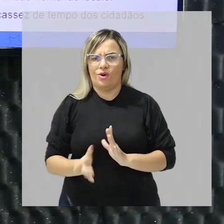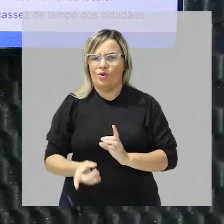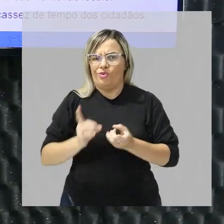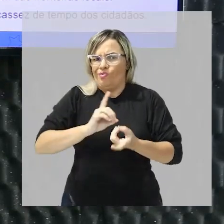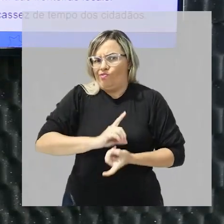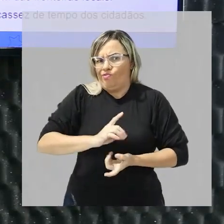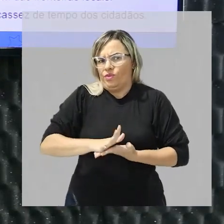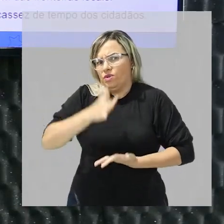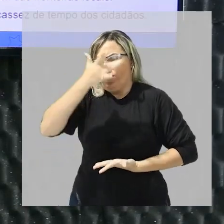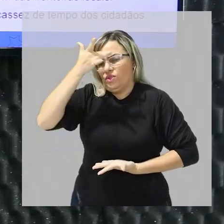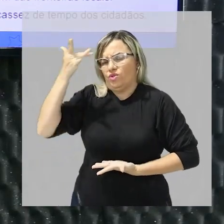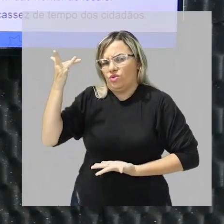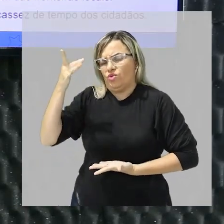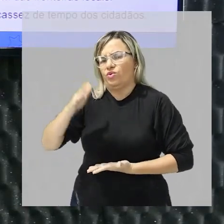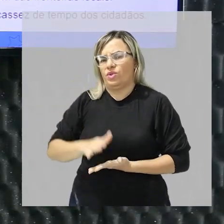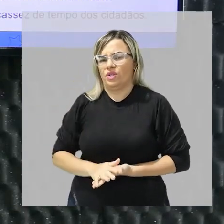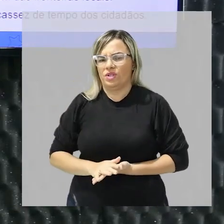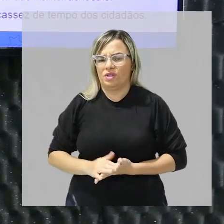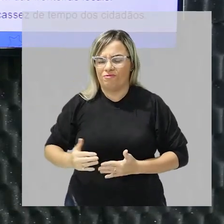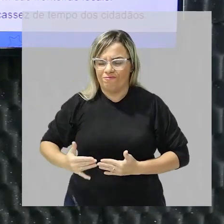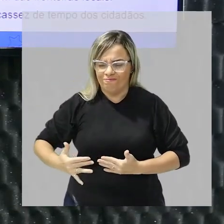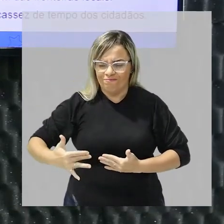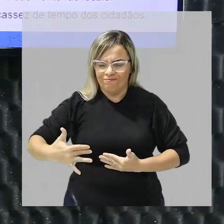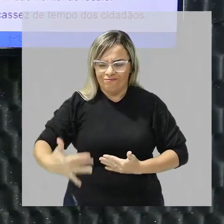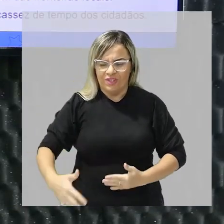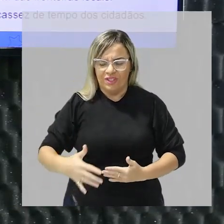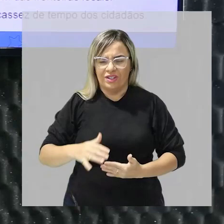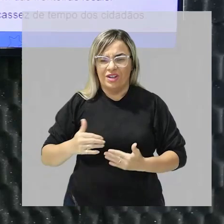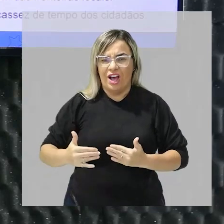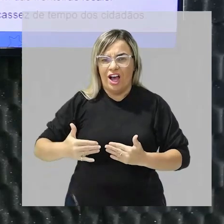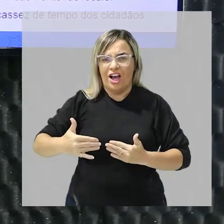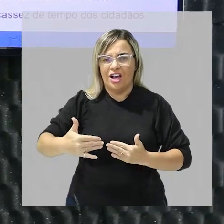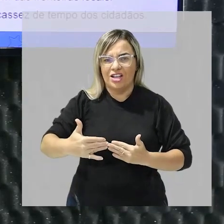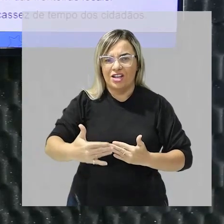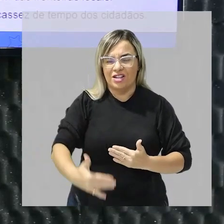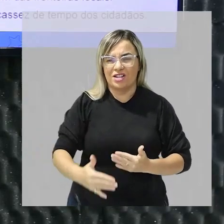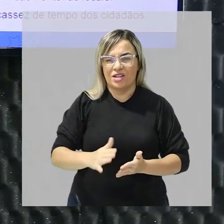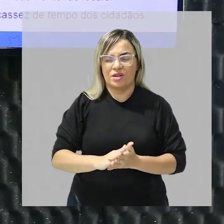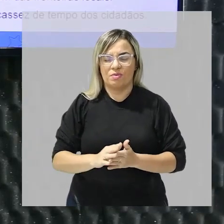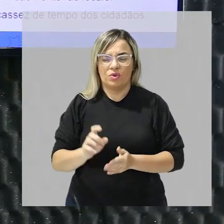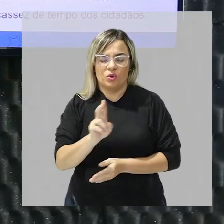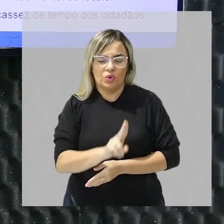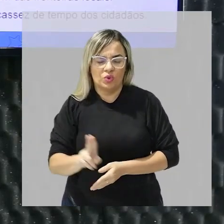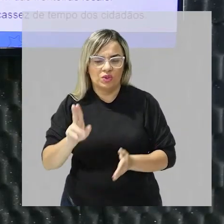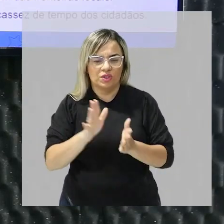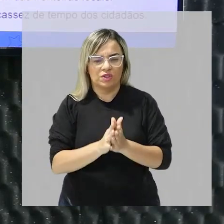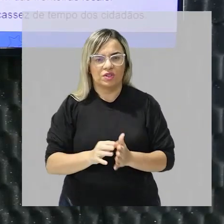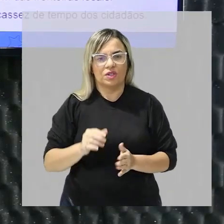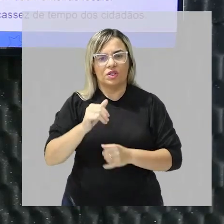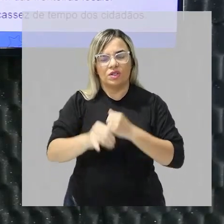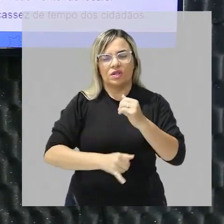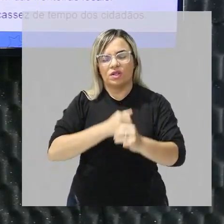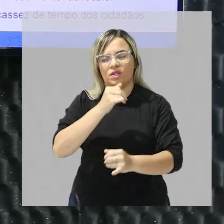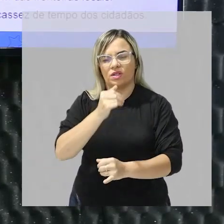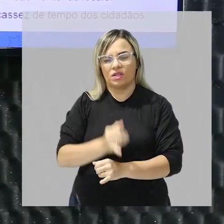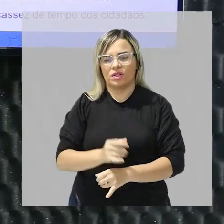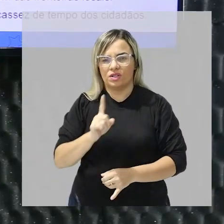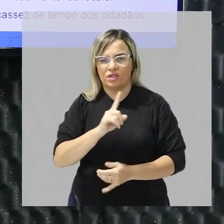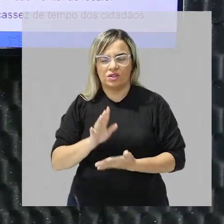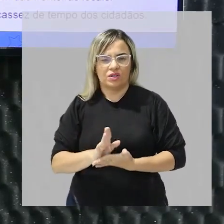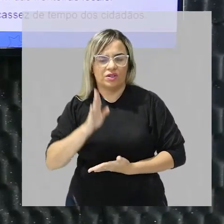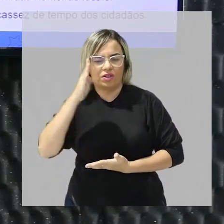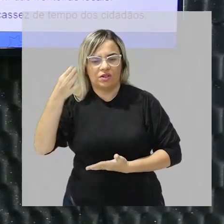né? Então, tempo não está faltando. Não é esse o critério principal. É mais o critério mesmo de